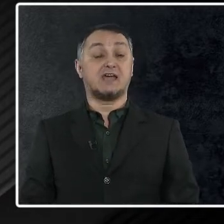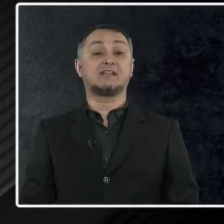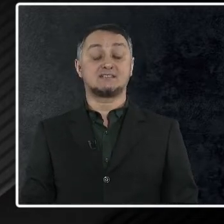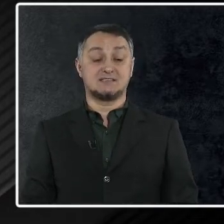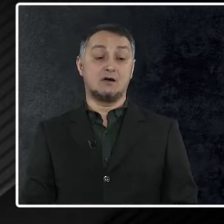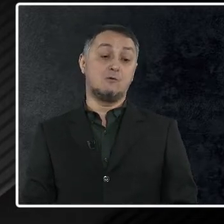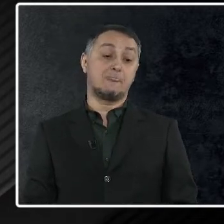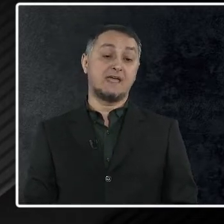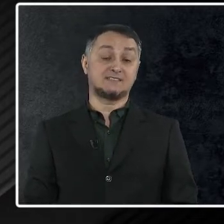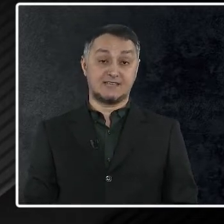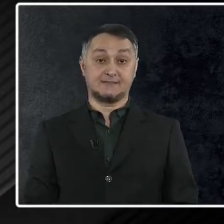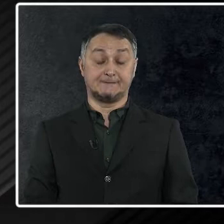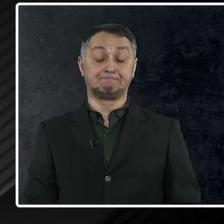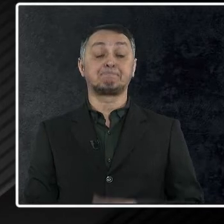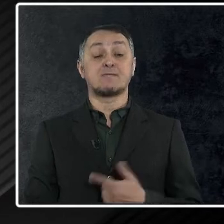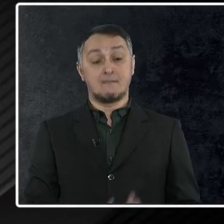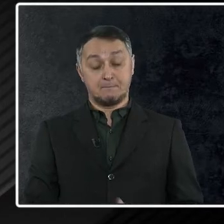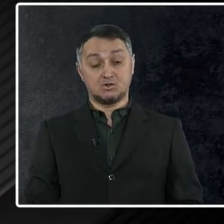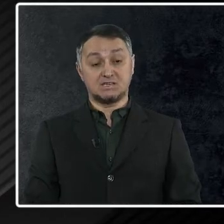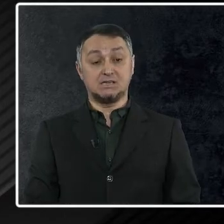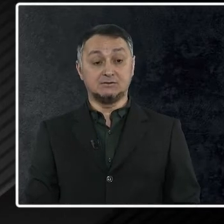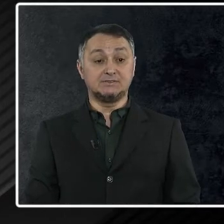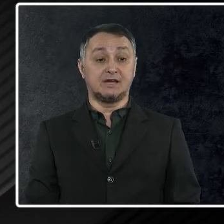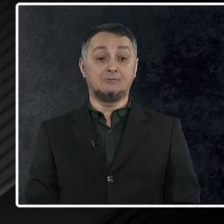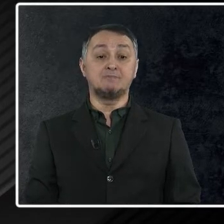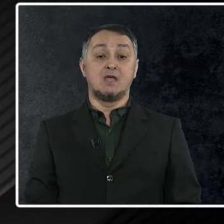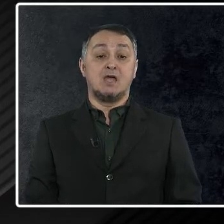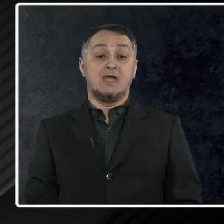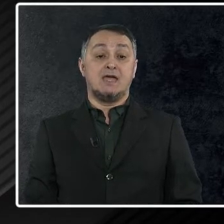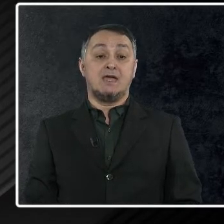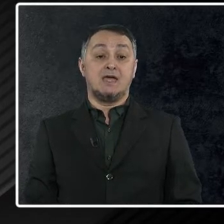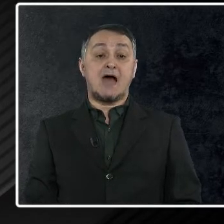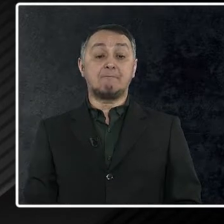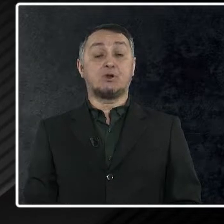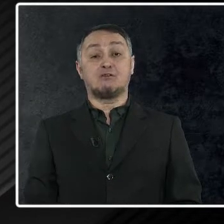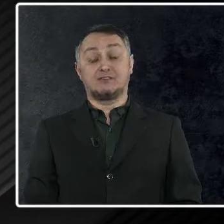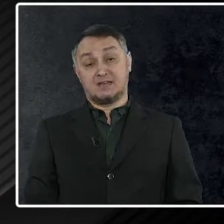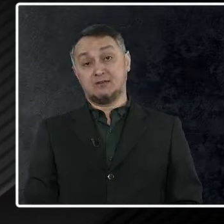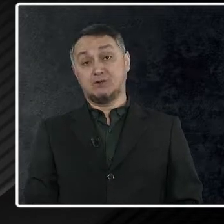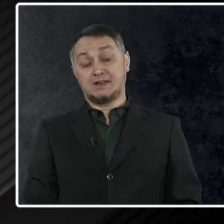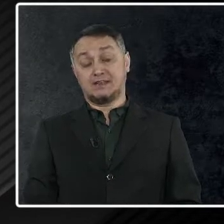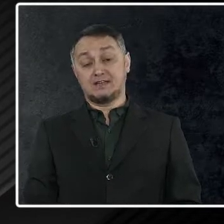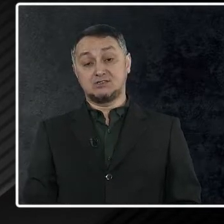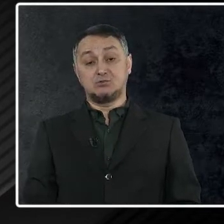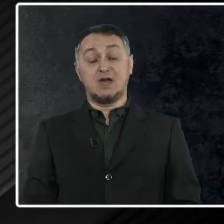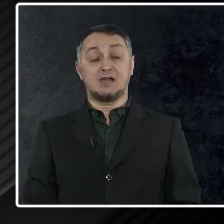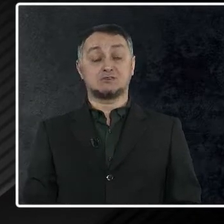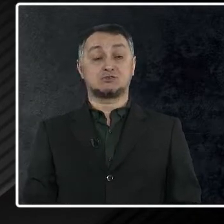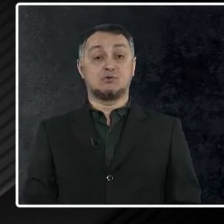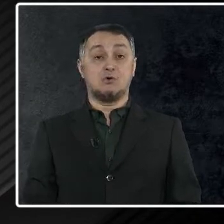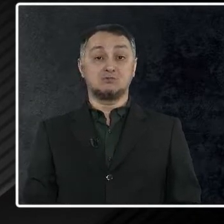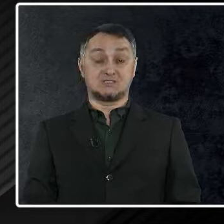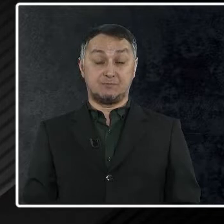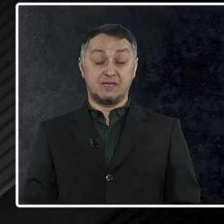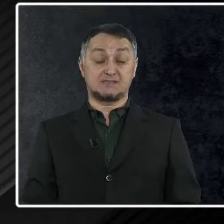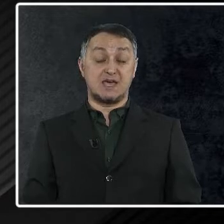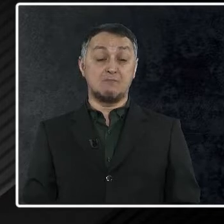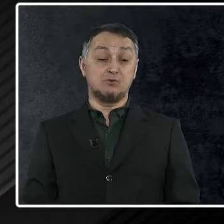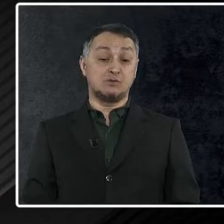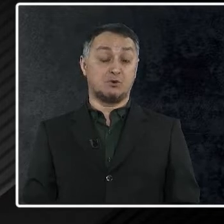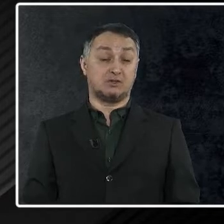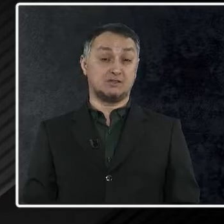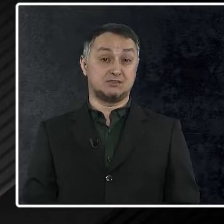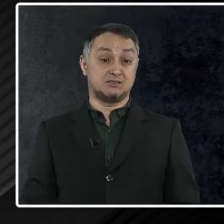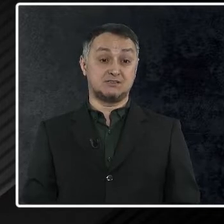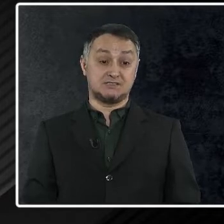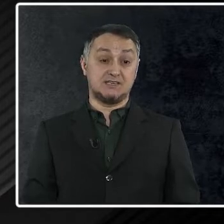de arrecadação, etc. Prosseguindo, então, a prova da regularidade do gasto ou despesa, é